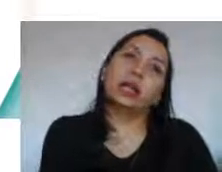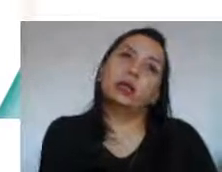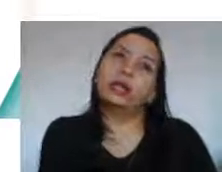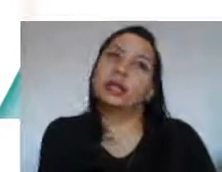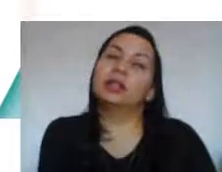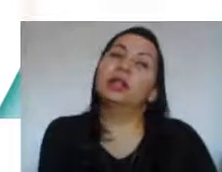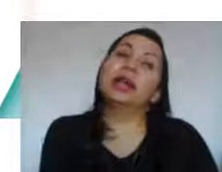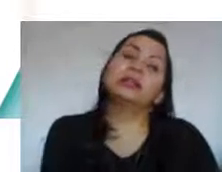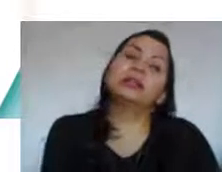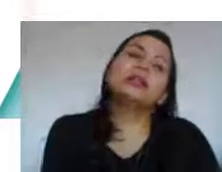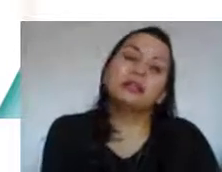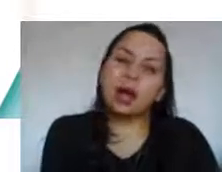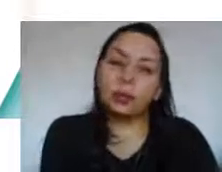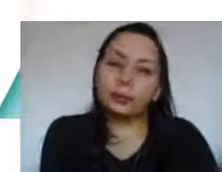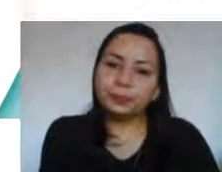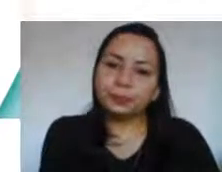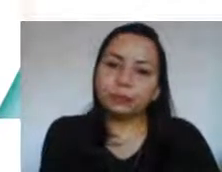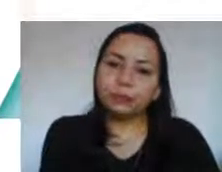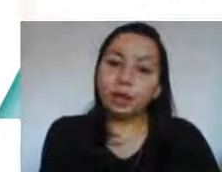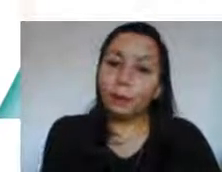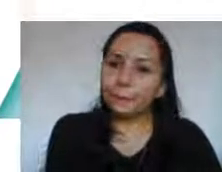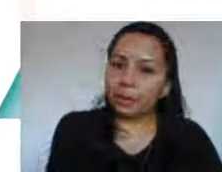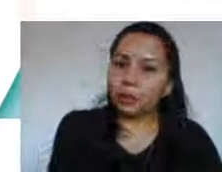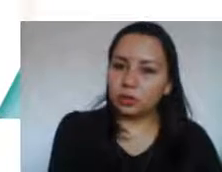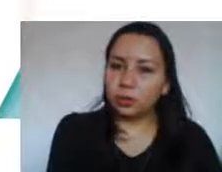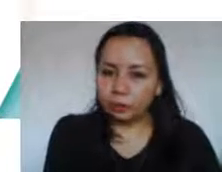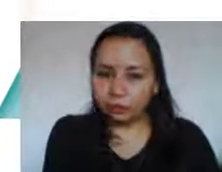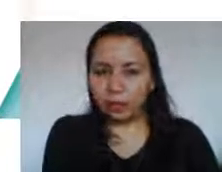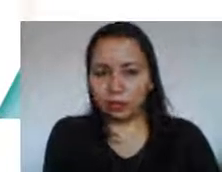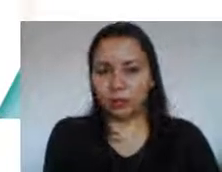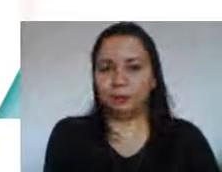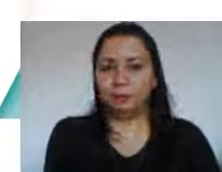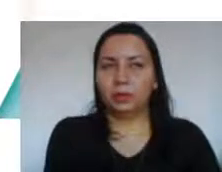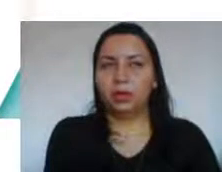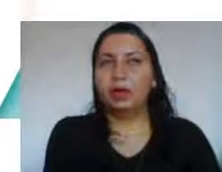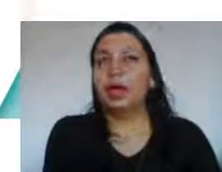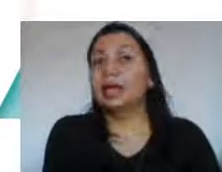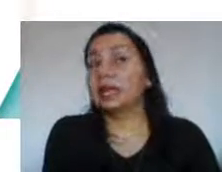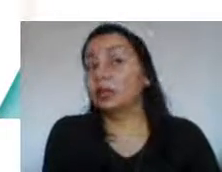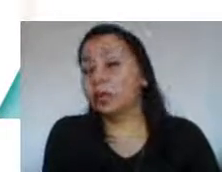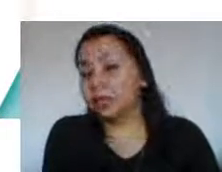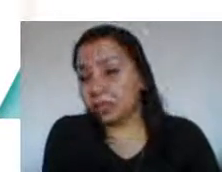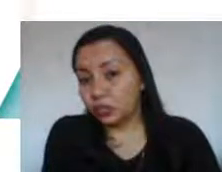de que a natureza ela é essencial para a nossa sobrevivência.